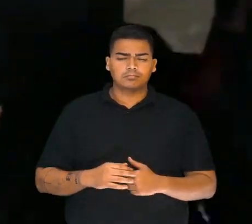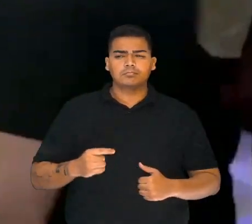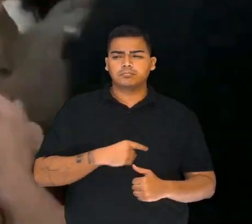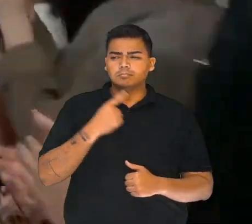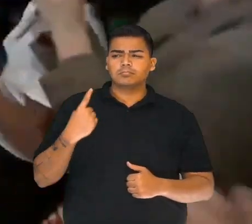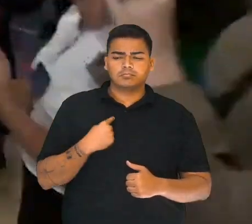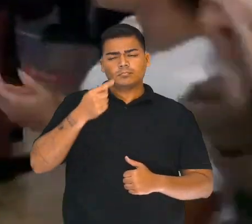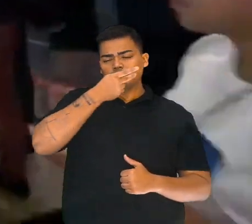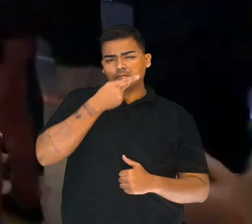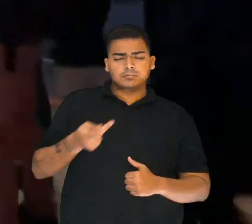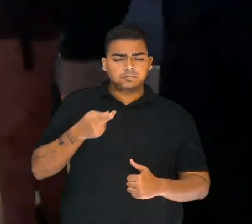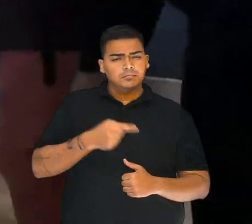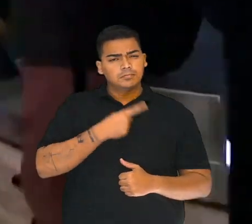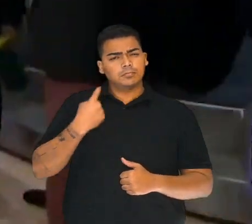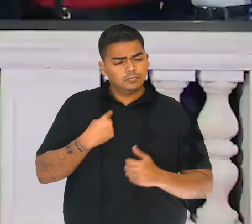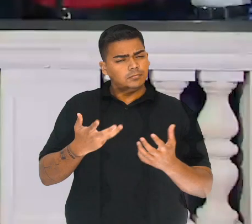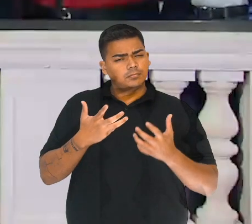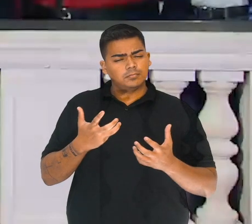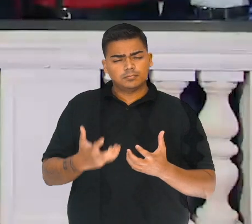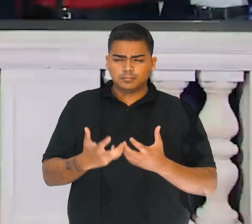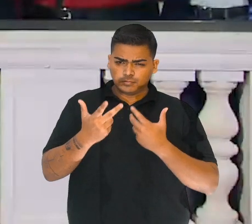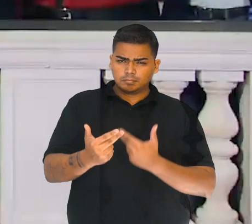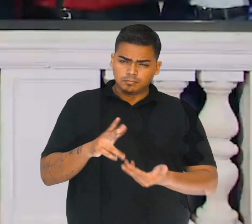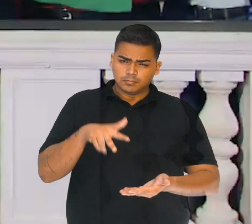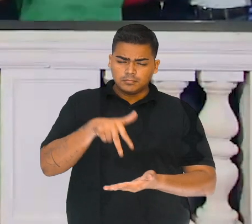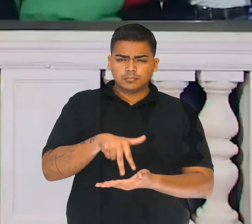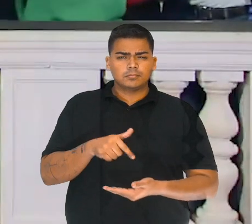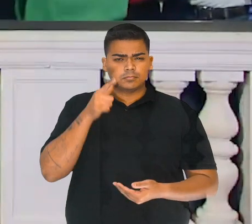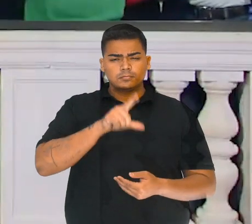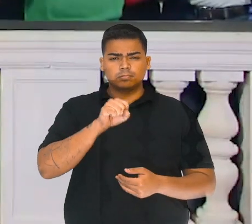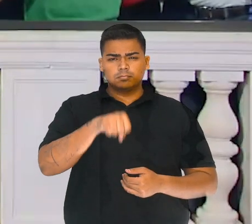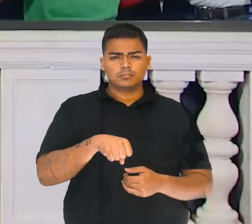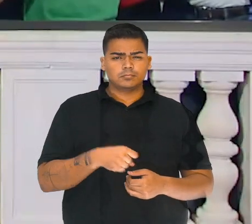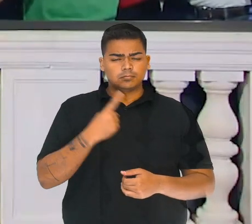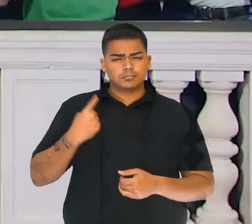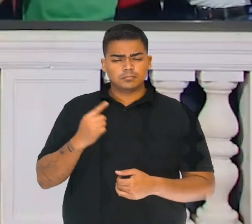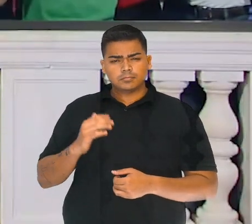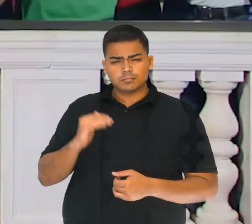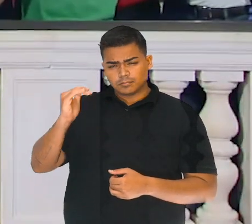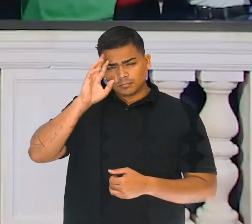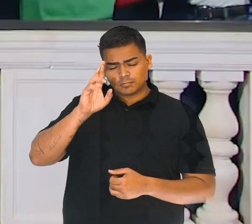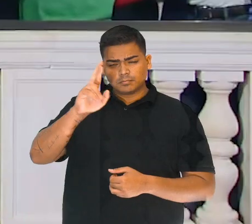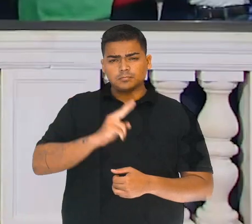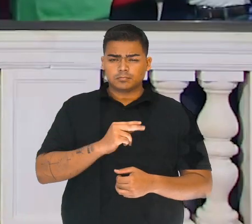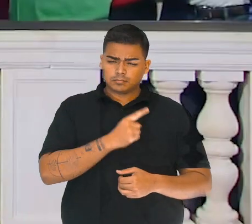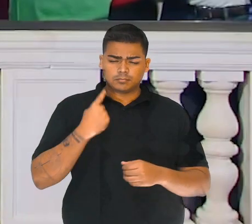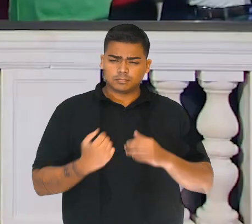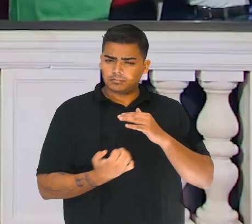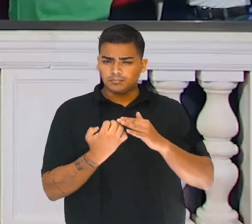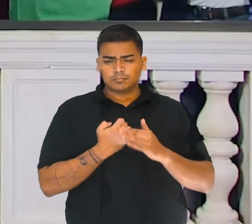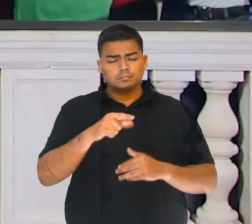E nós subimos lá para dizer assim: nós queremos estar aqui, nós podemos fazer isso. Somos CEOs de nós mesmos e somos nós que